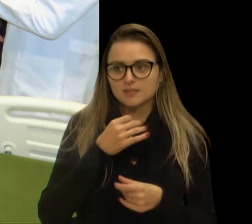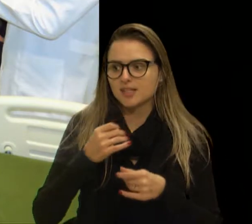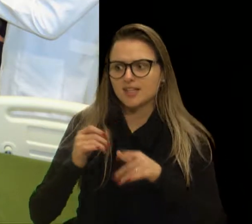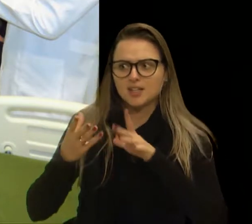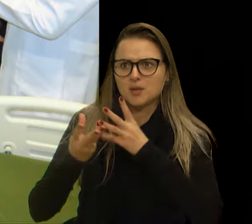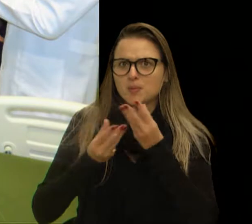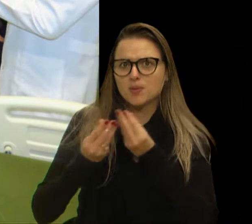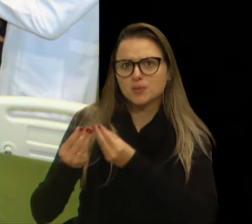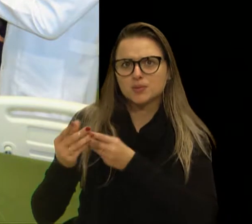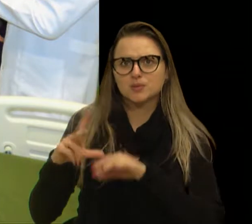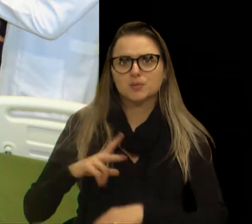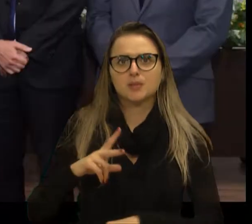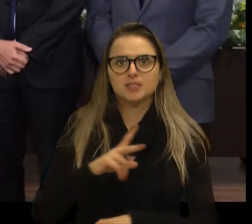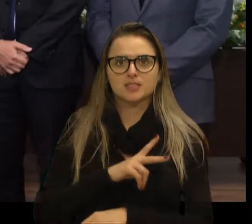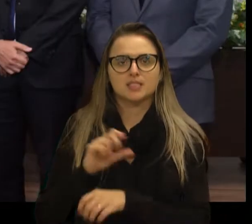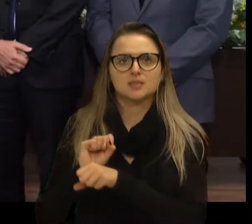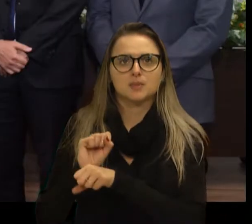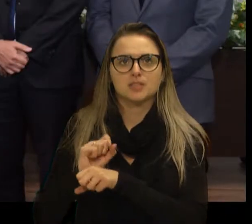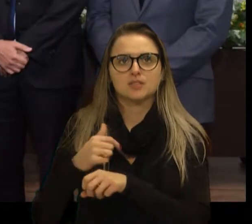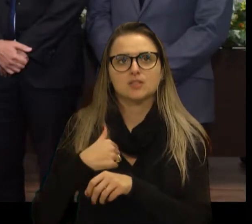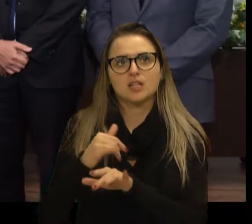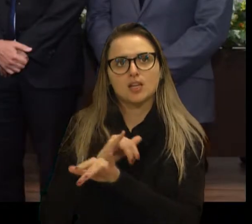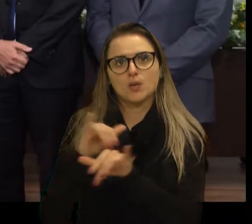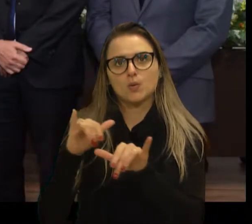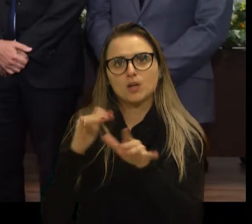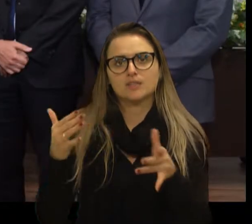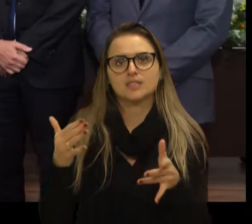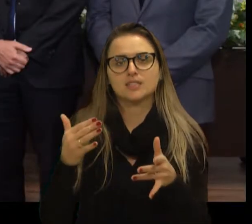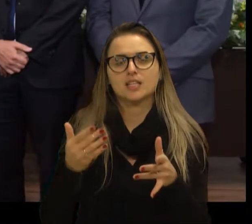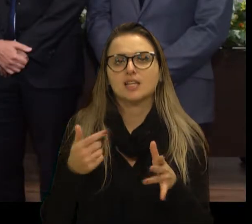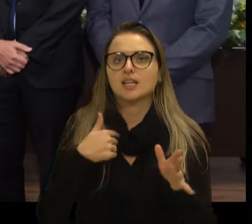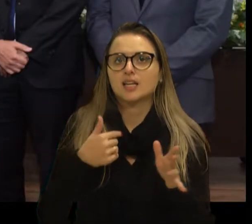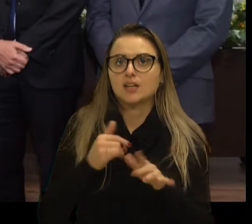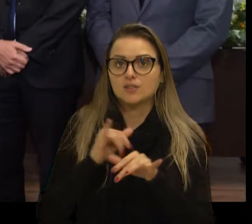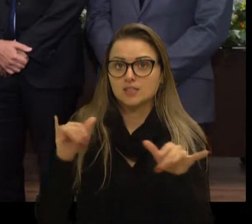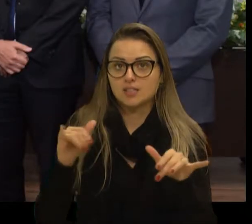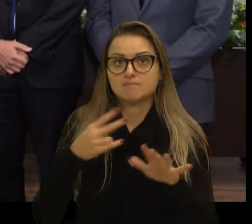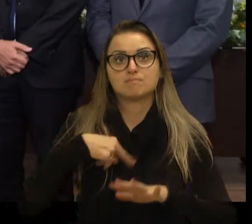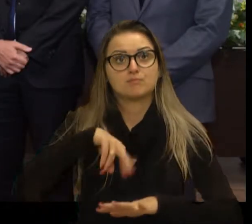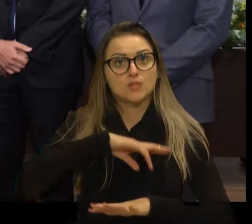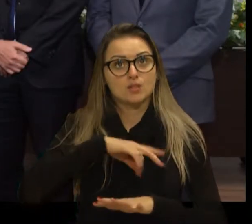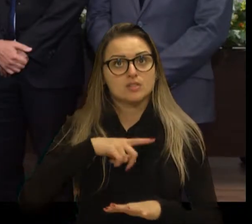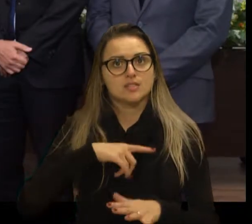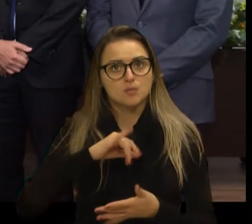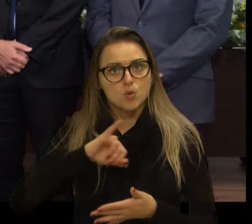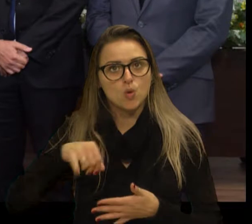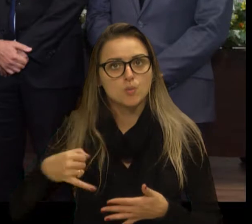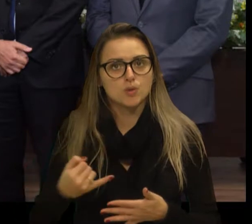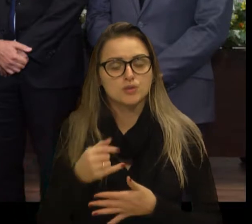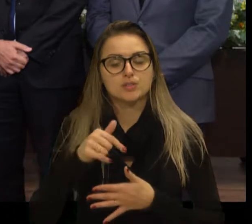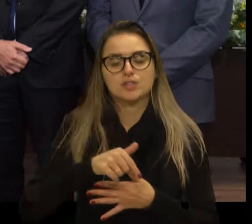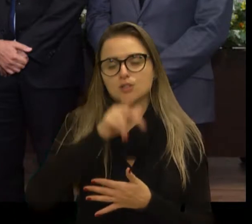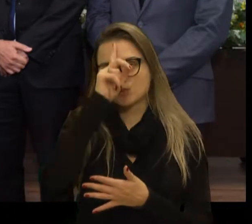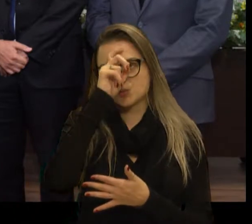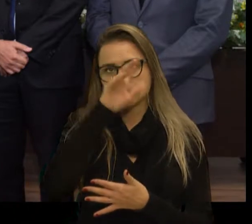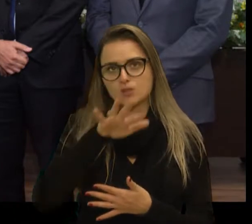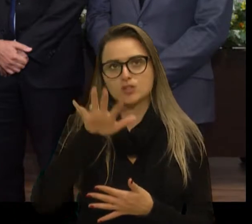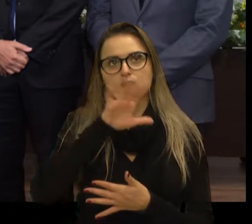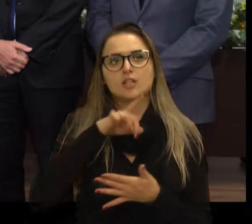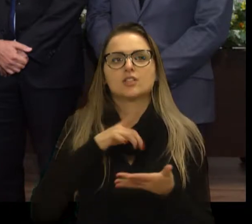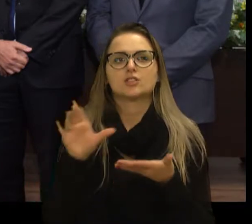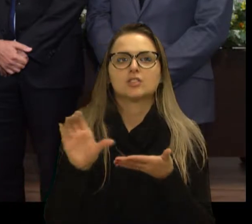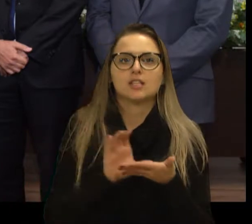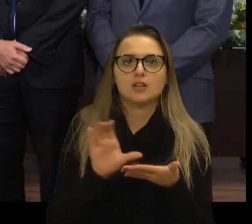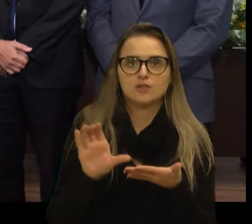cheia. Aí eu fui na sala de espera e contei exatamente essa história. Olha, nós estamos tendo uma oportunidade no Hospital Geral de ganhar um investimento